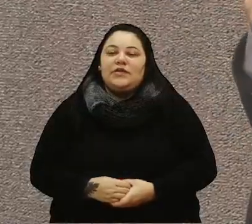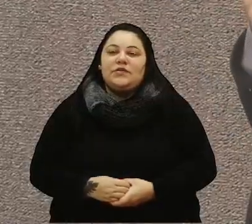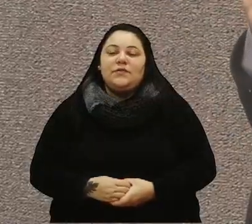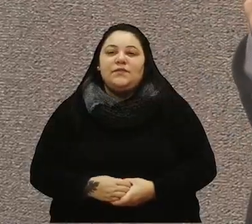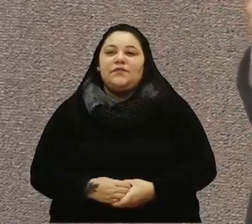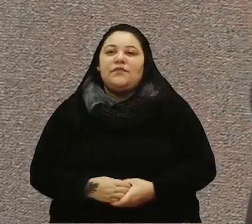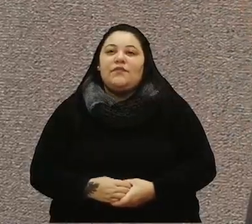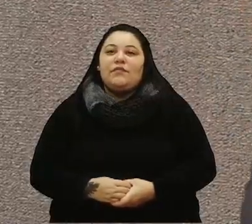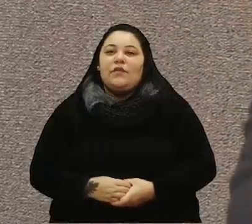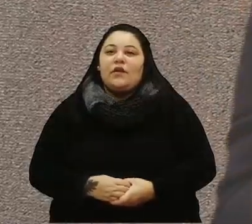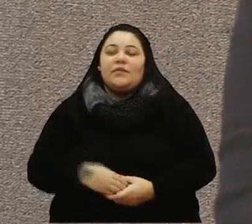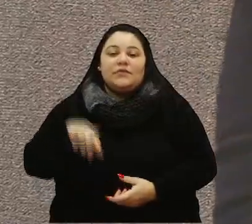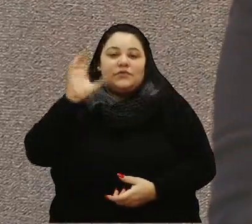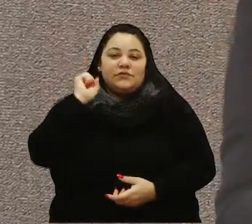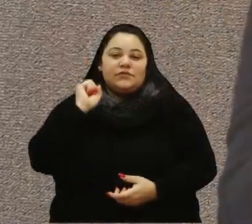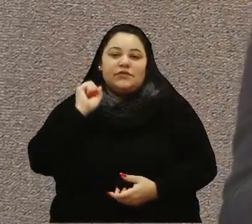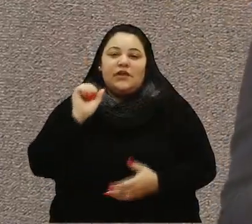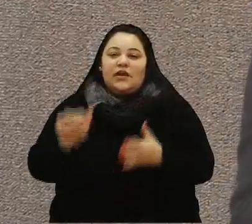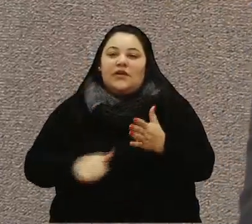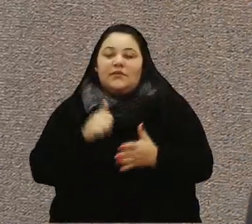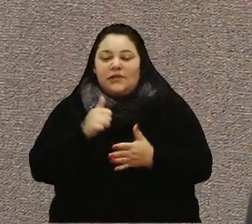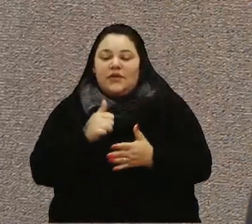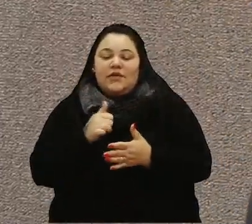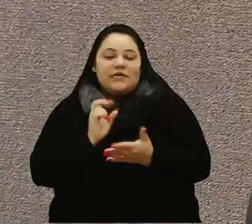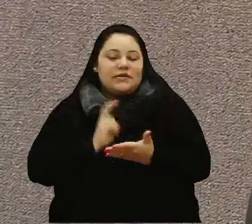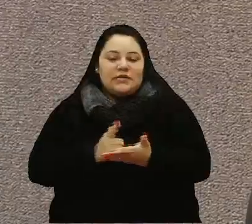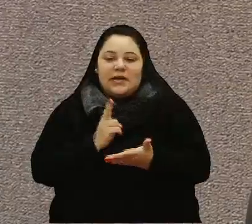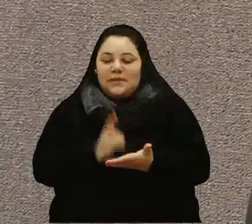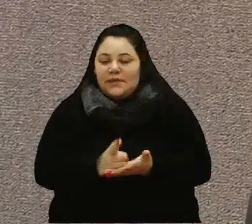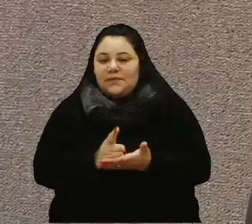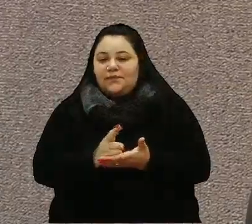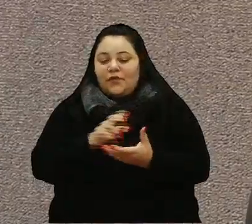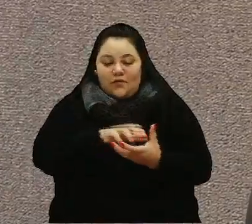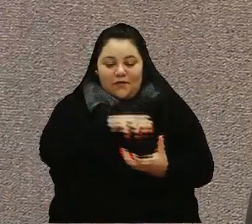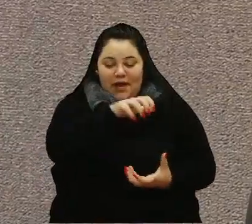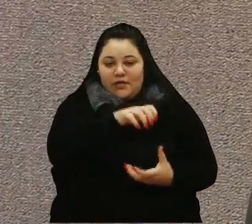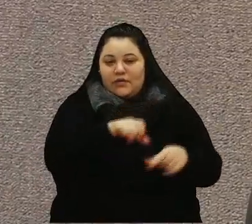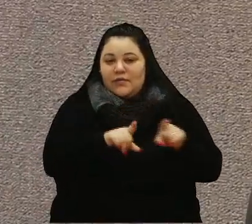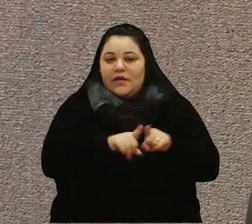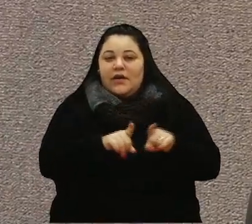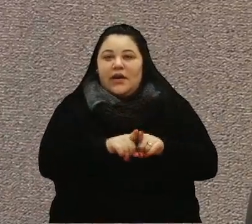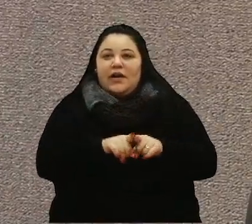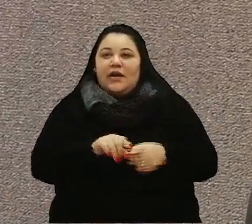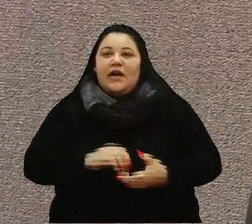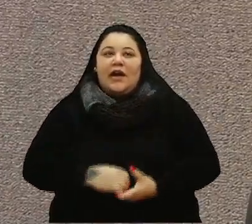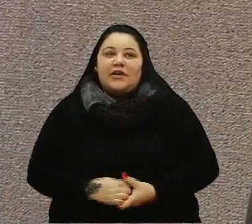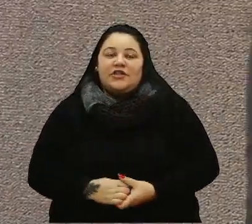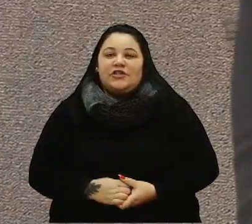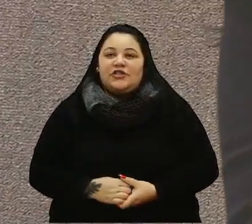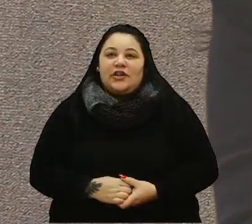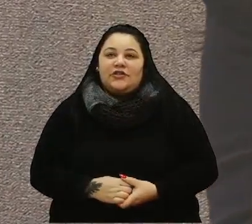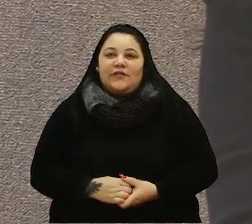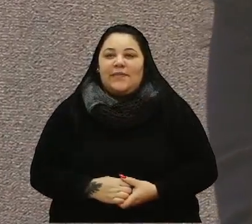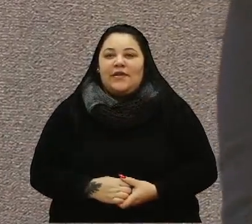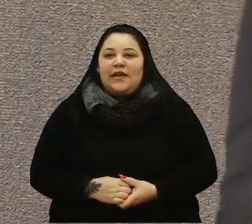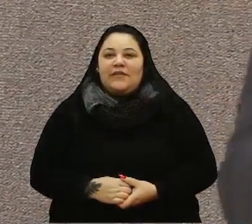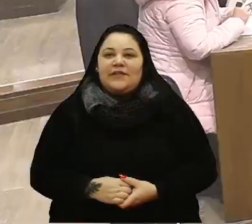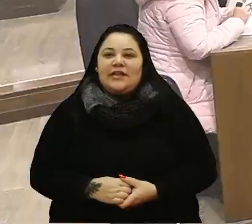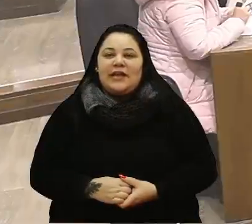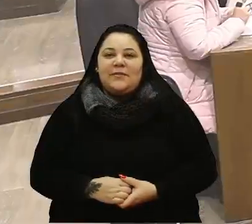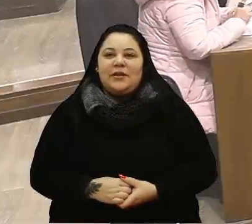escutatória é sempre melhor. Então, que a gente possa escutar mais os idosos e eu acho que é um papel que a Câmara faz muito bem, obviamente, voto favorável.